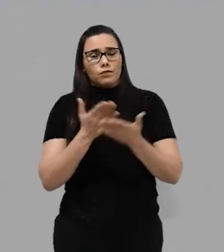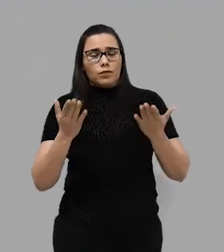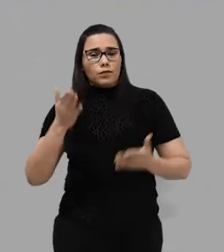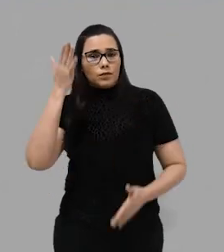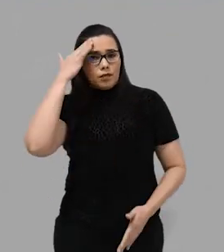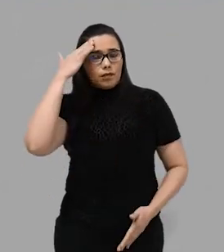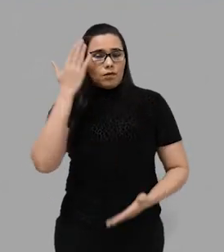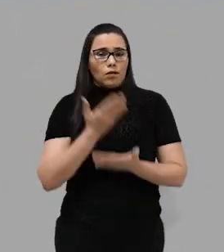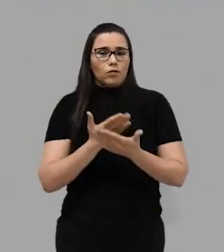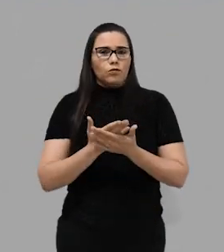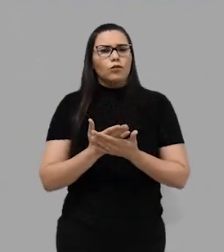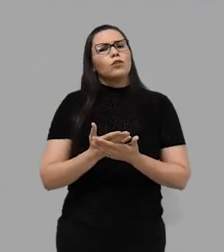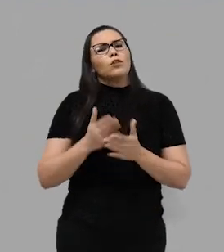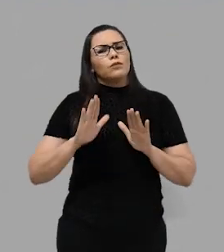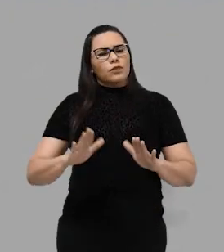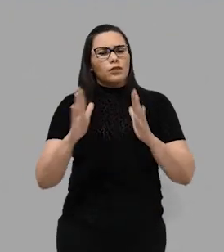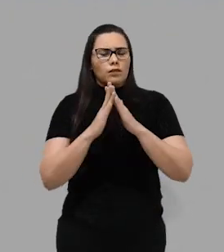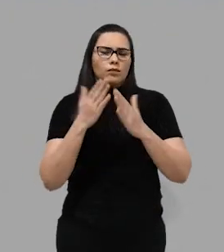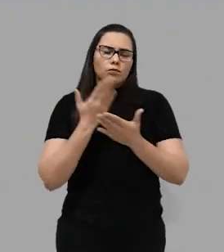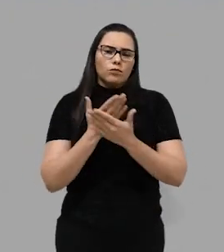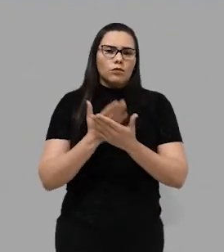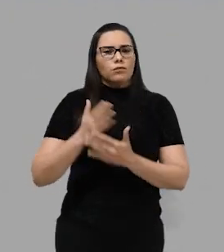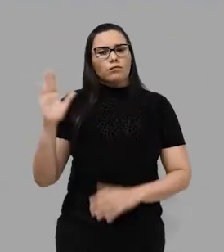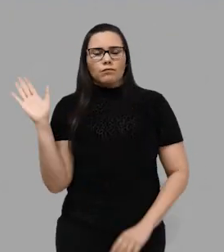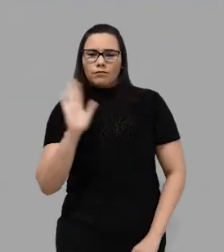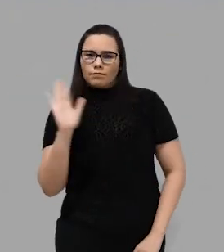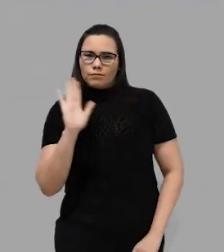Continue estudando. Até a próxima. Tchau, tchau.